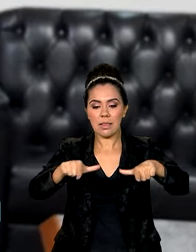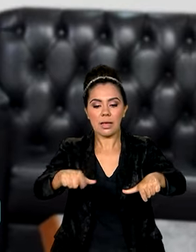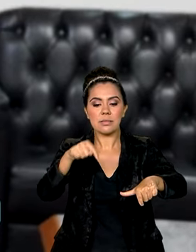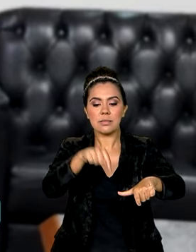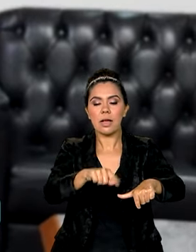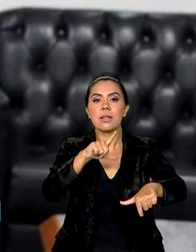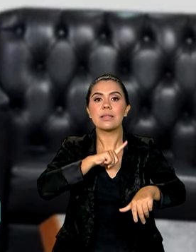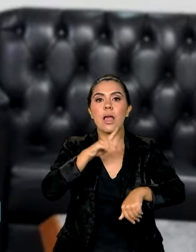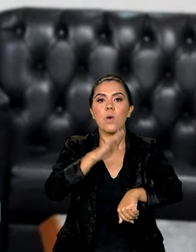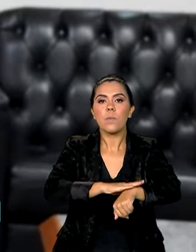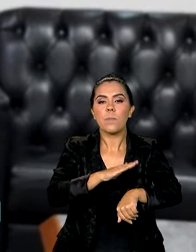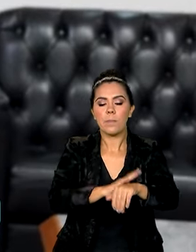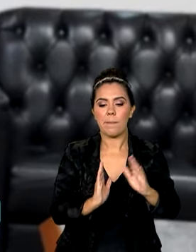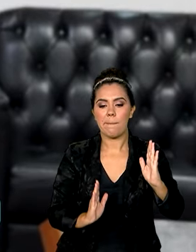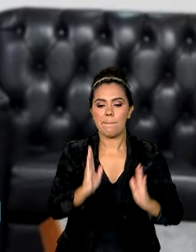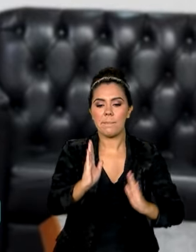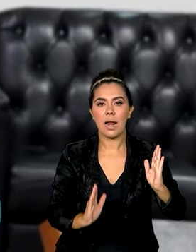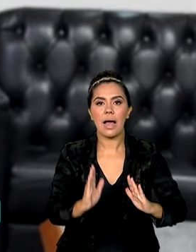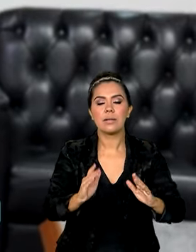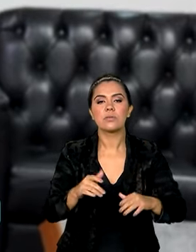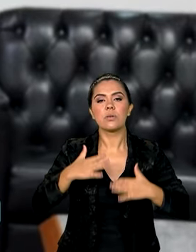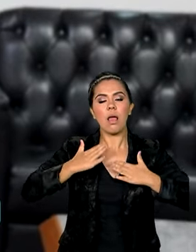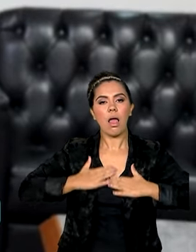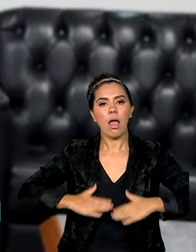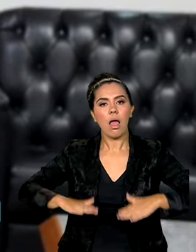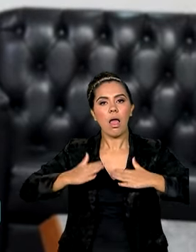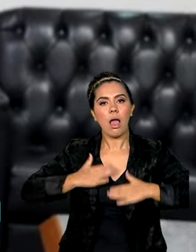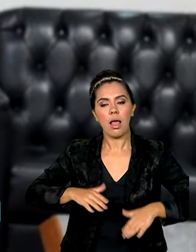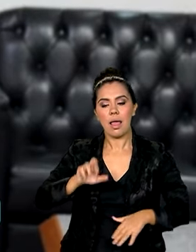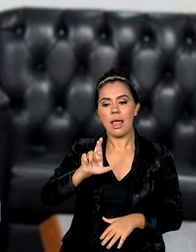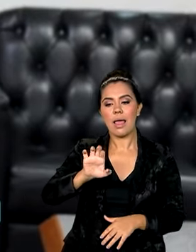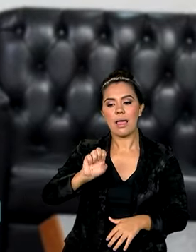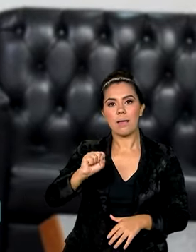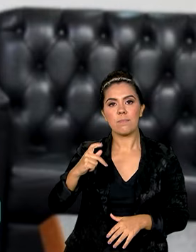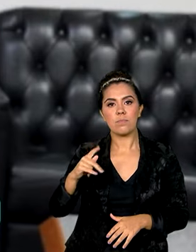repouso, que não se confunde com o tempo de afastamento, mas para o